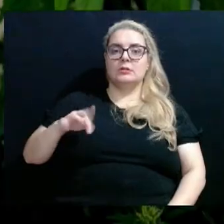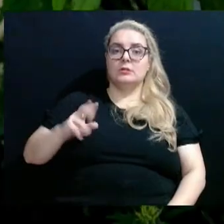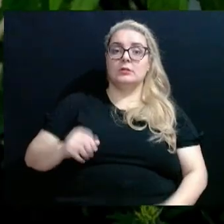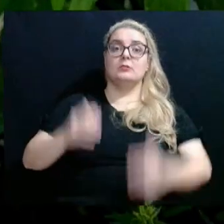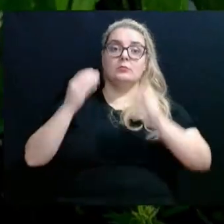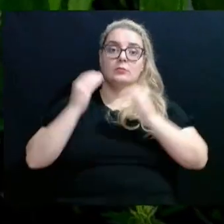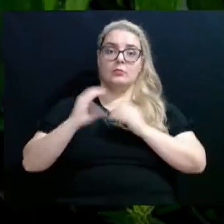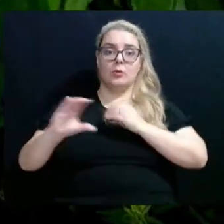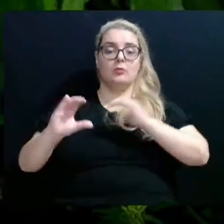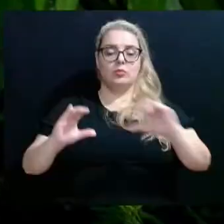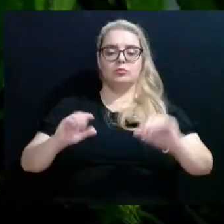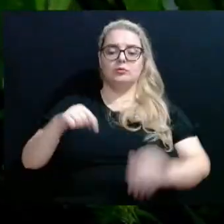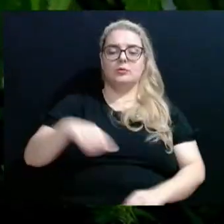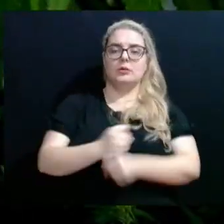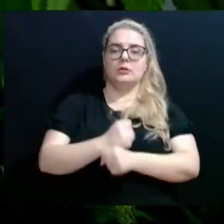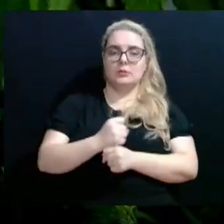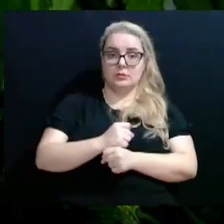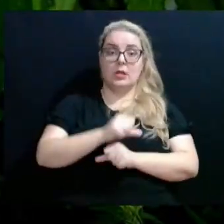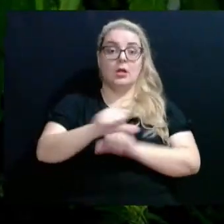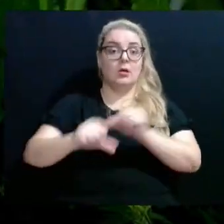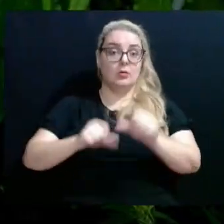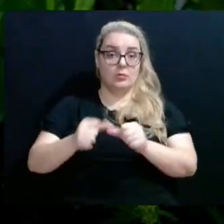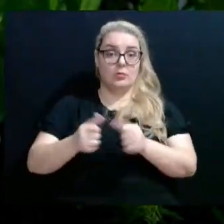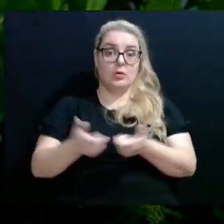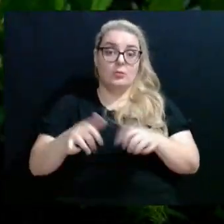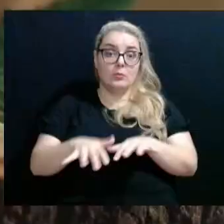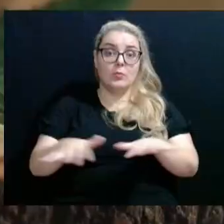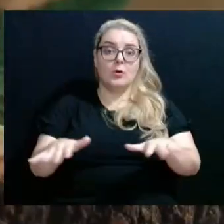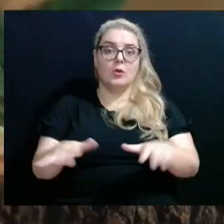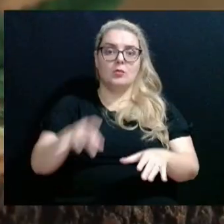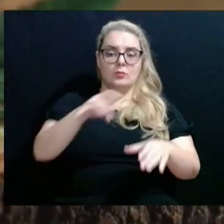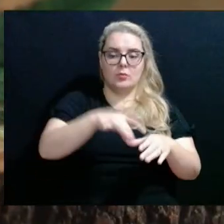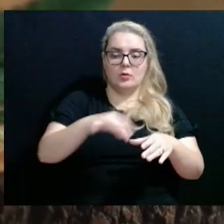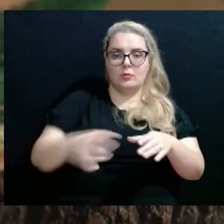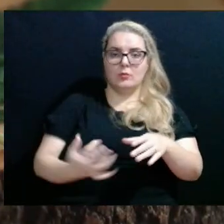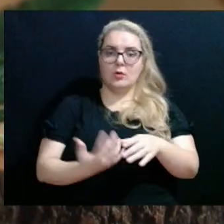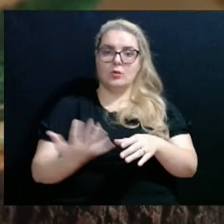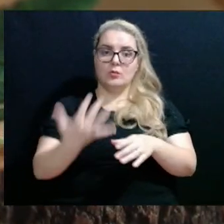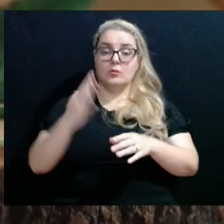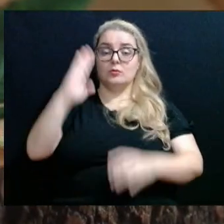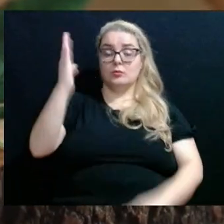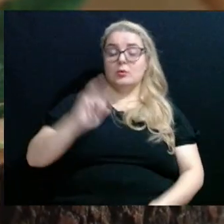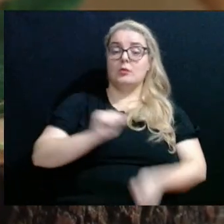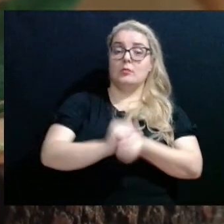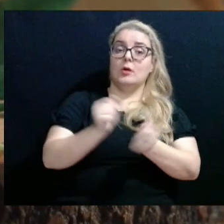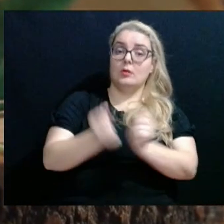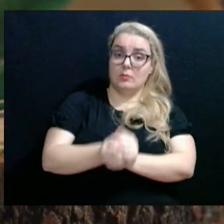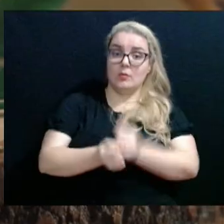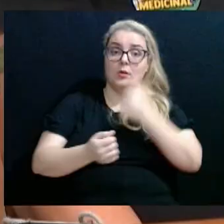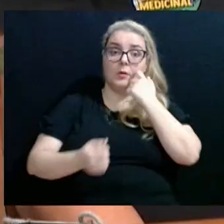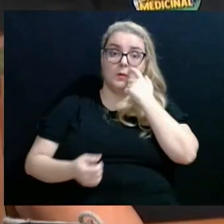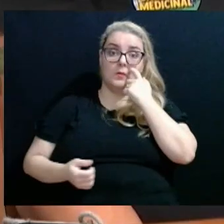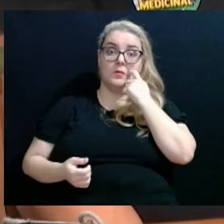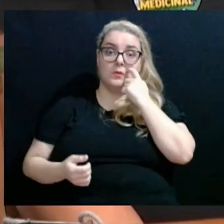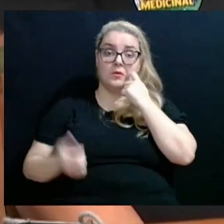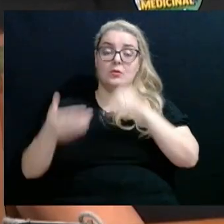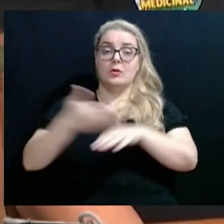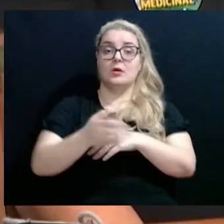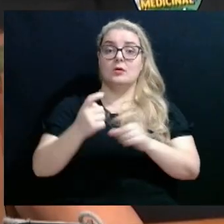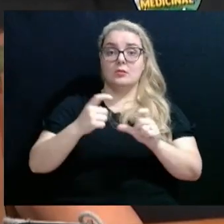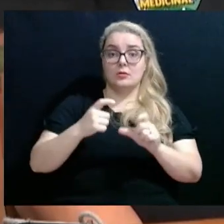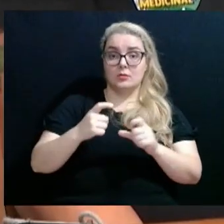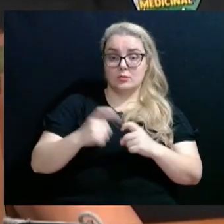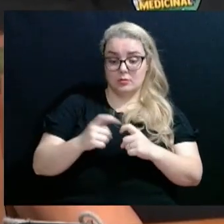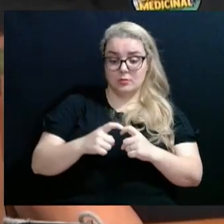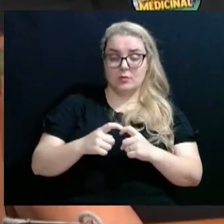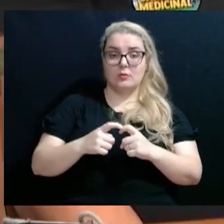ano. As mudanças ampliam o cultivo no Brasil e flexibilizam o acesso a medicamentos. Para Paola